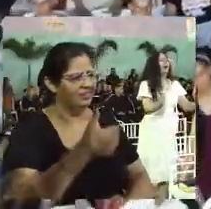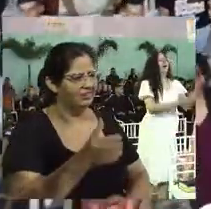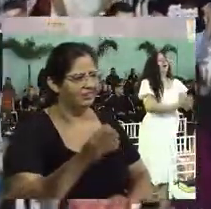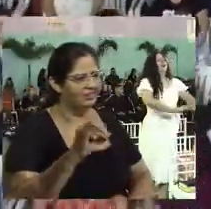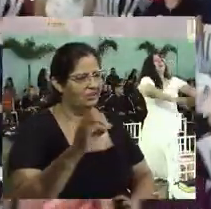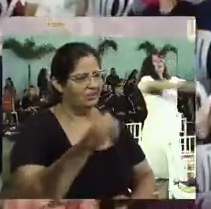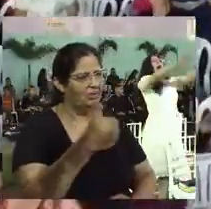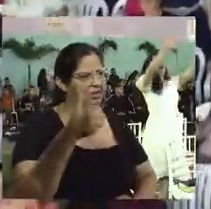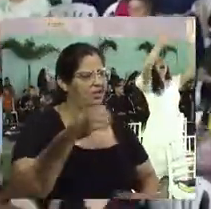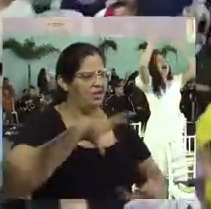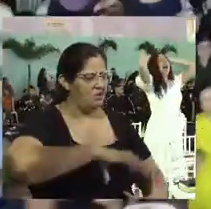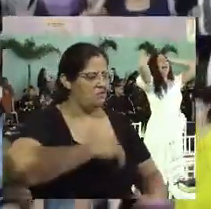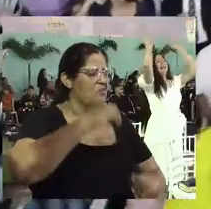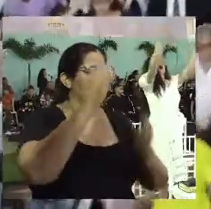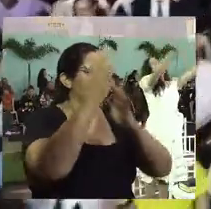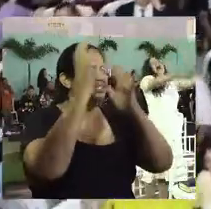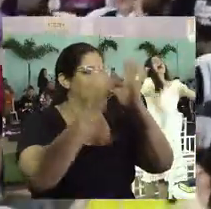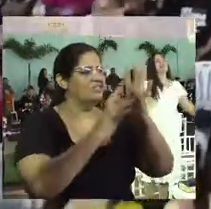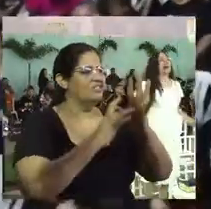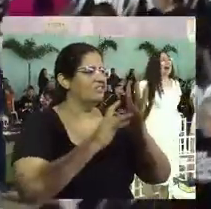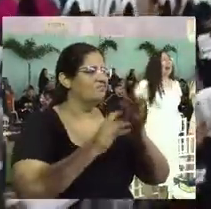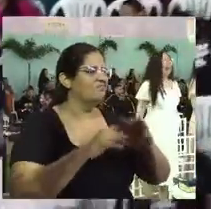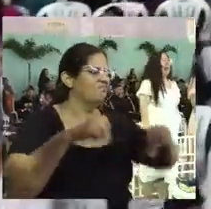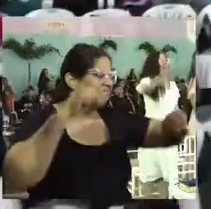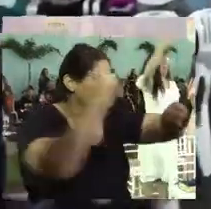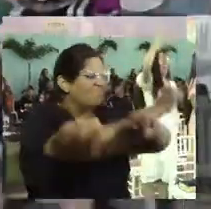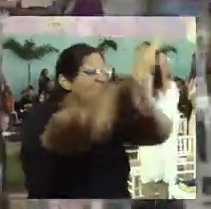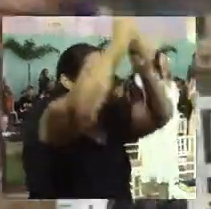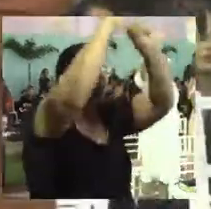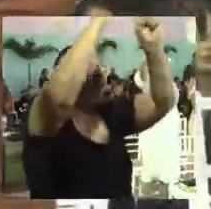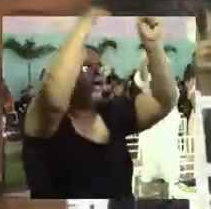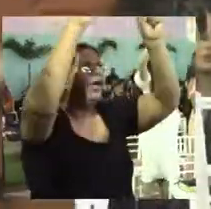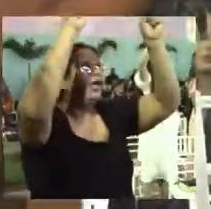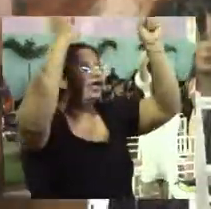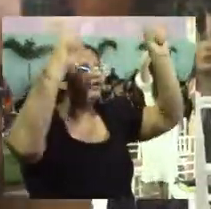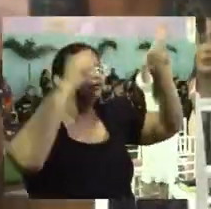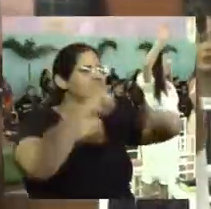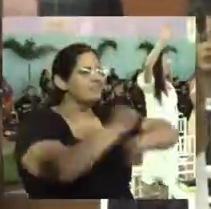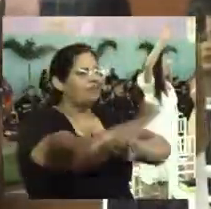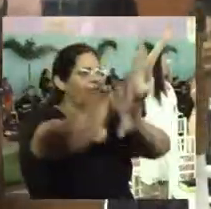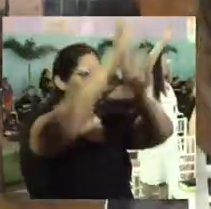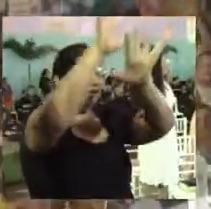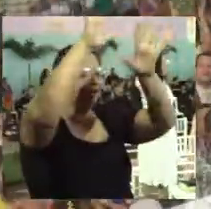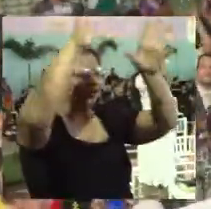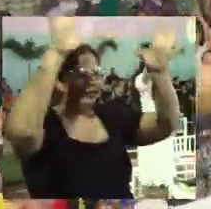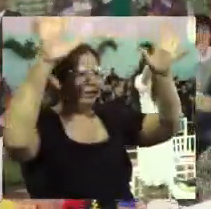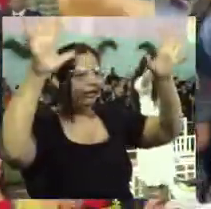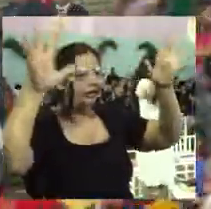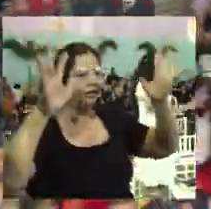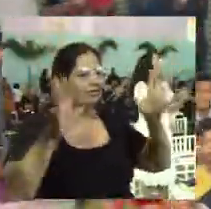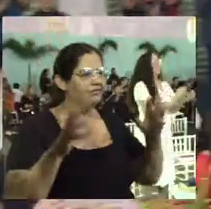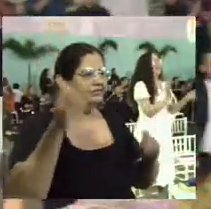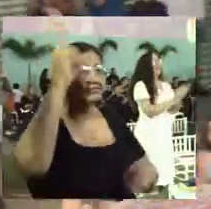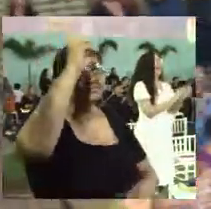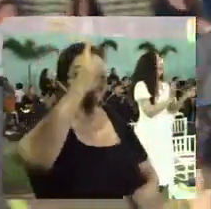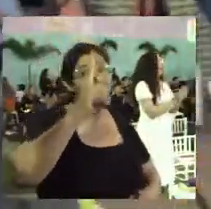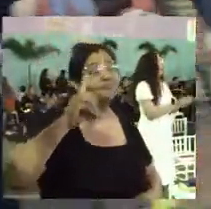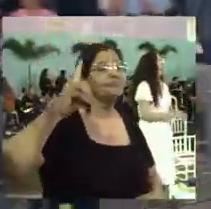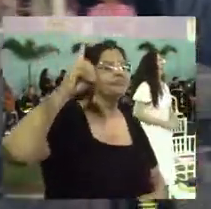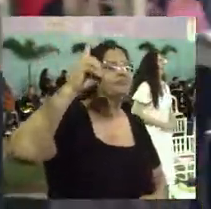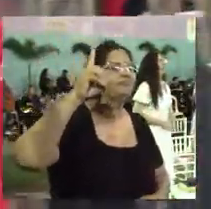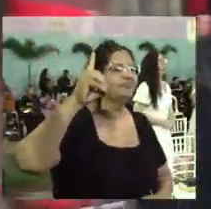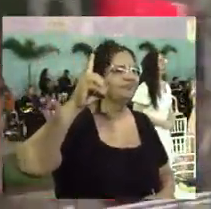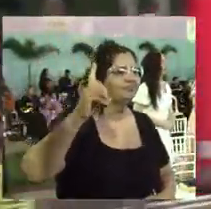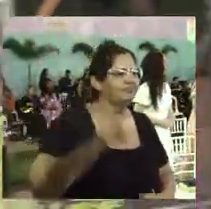a 100 sempre uma alma para Jesus Cristo quem foi da Glória de aplauda 61 almas para glória de Deus